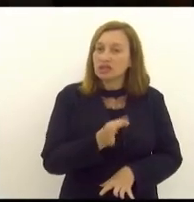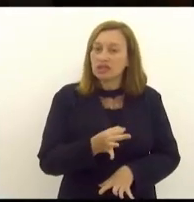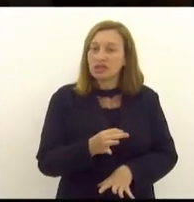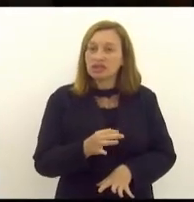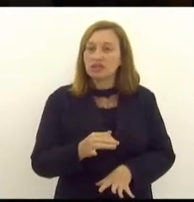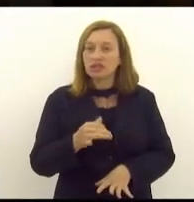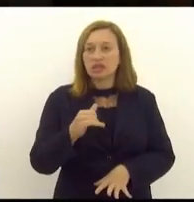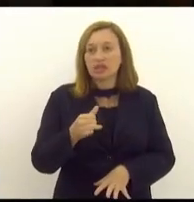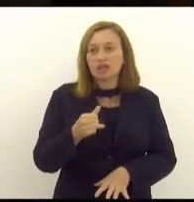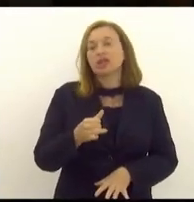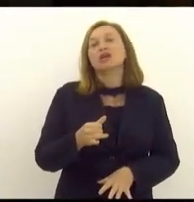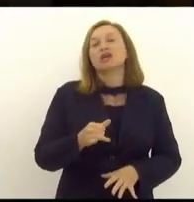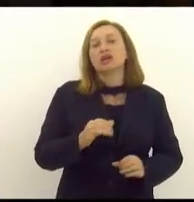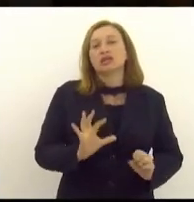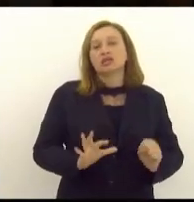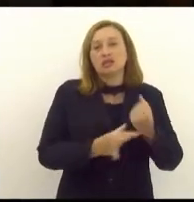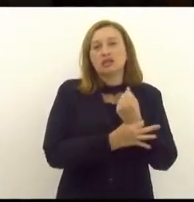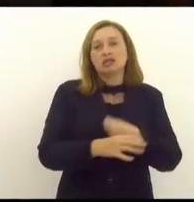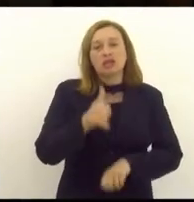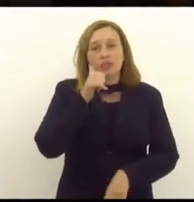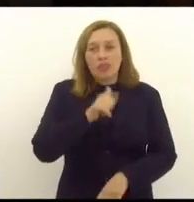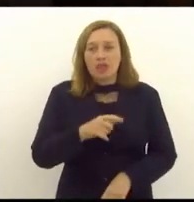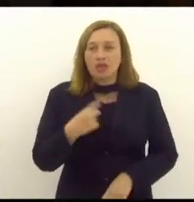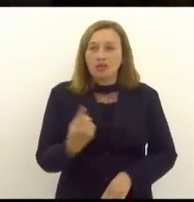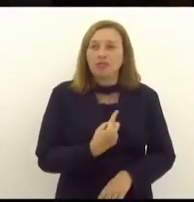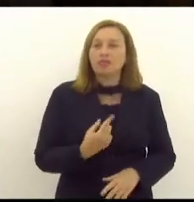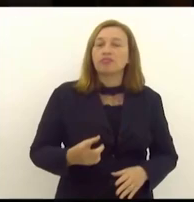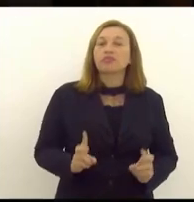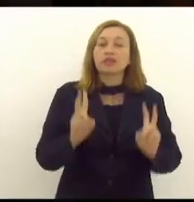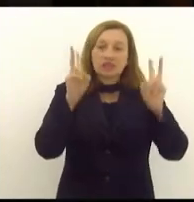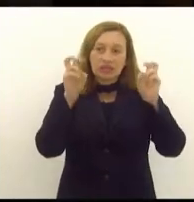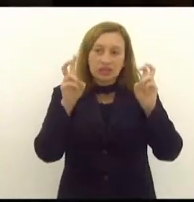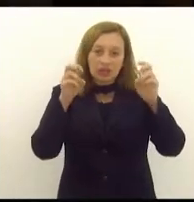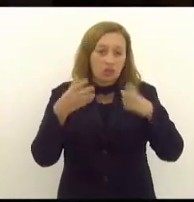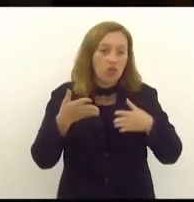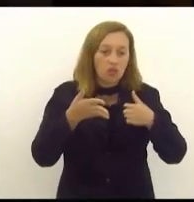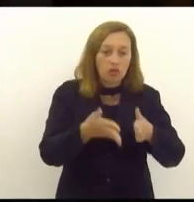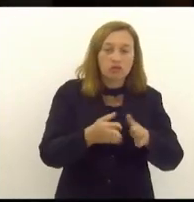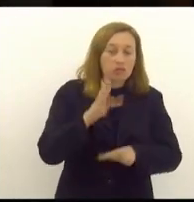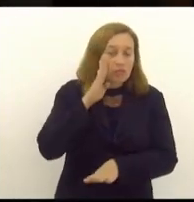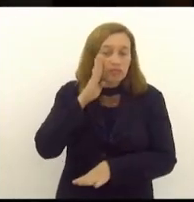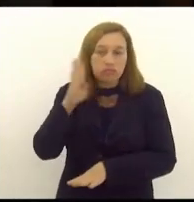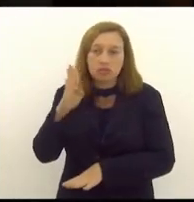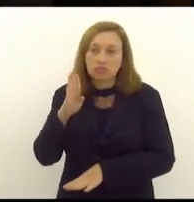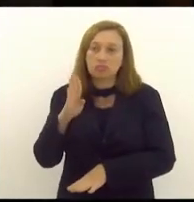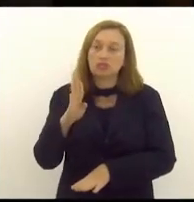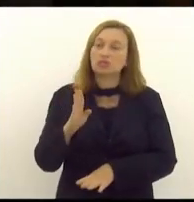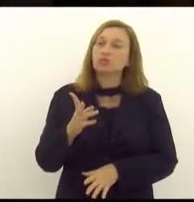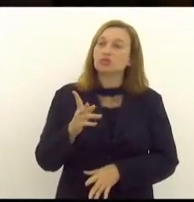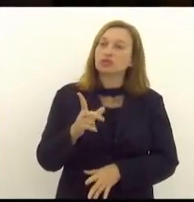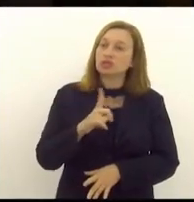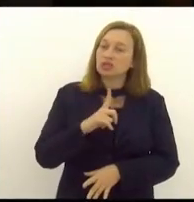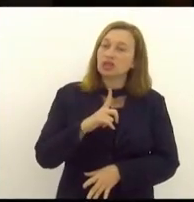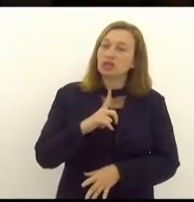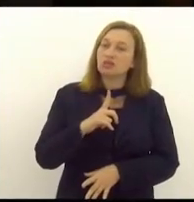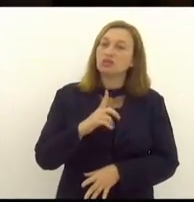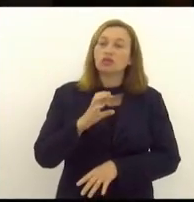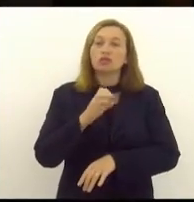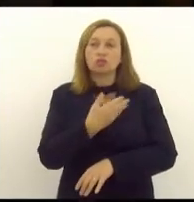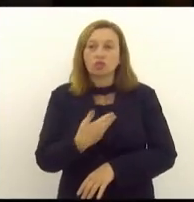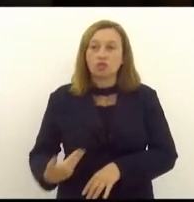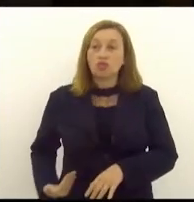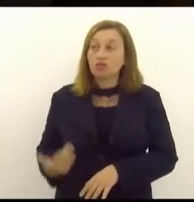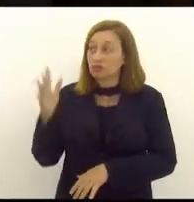da segurança das nossas mulheres então desde temas tão centrais e fundamentais como a gente teve no âmbito do Governo